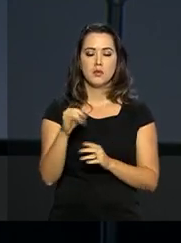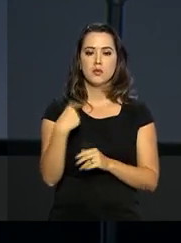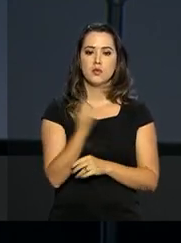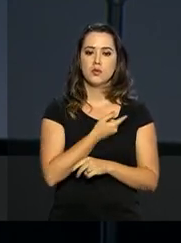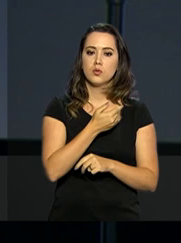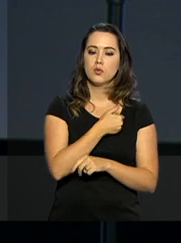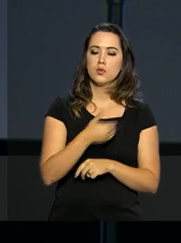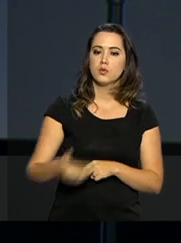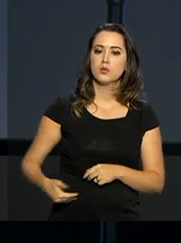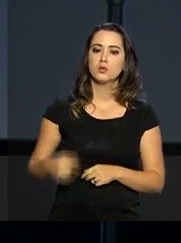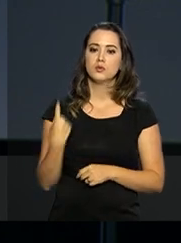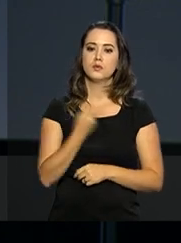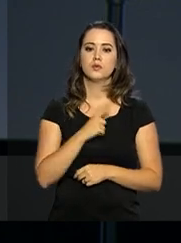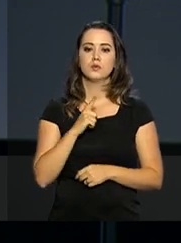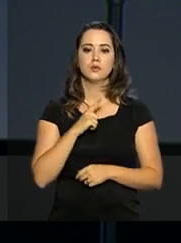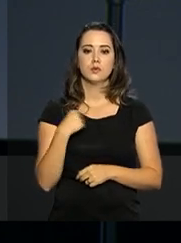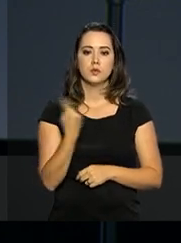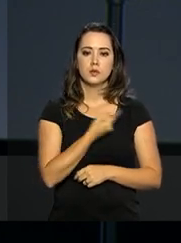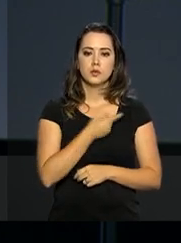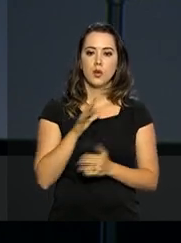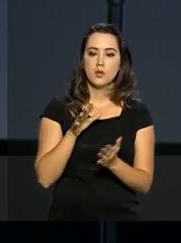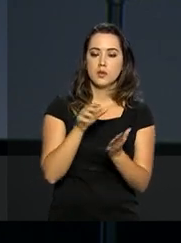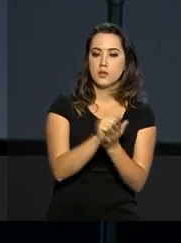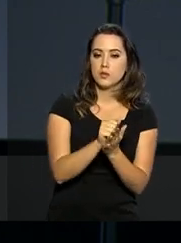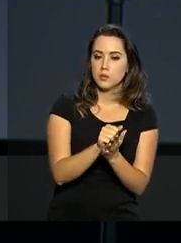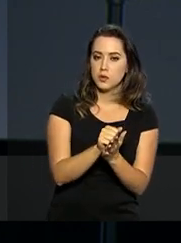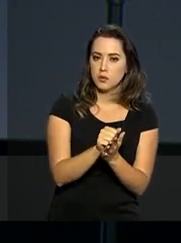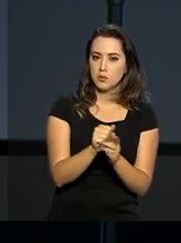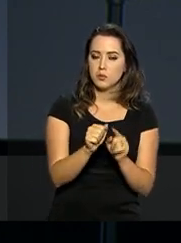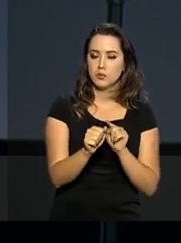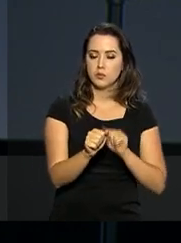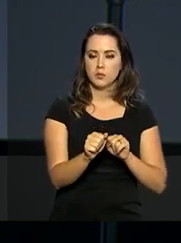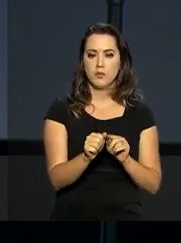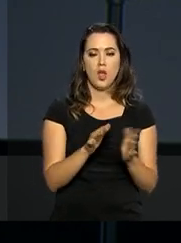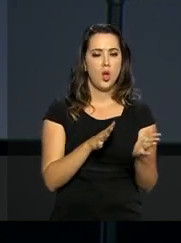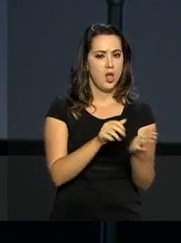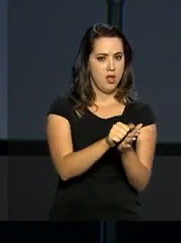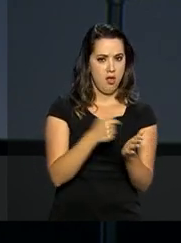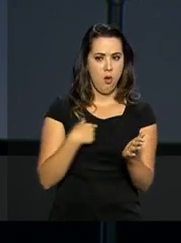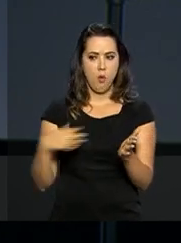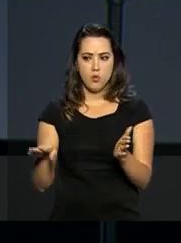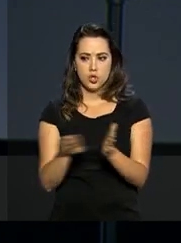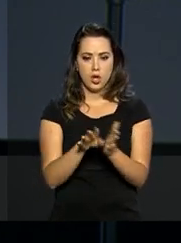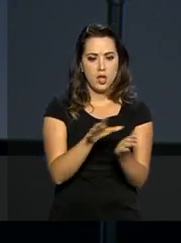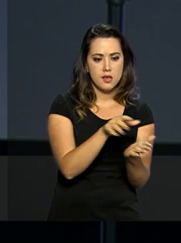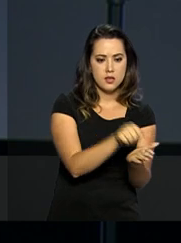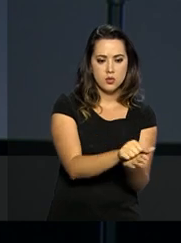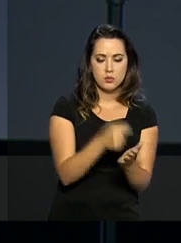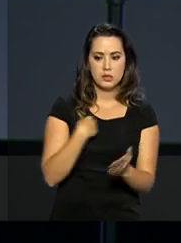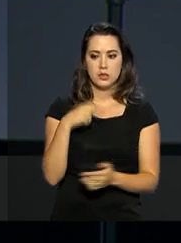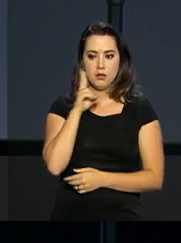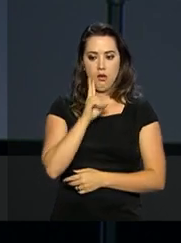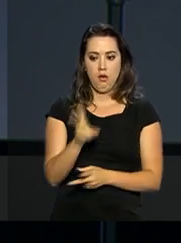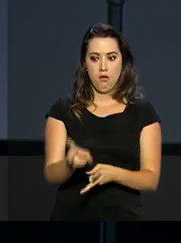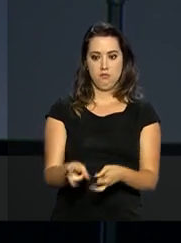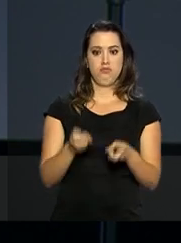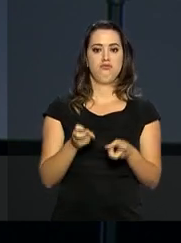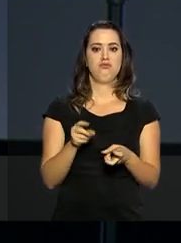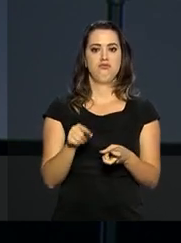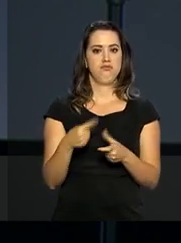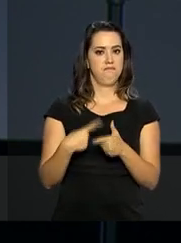governo. Nós, ao assumirmos, reitero aqui, nós encontramos uma crise